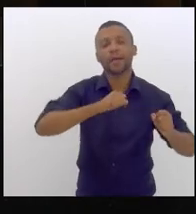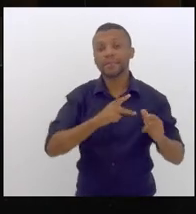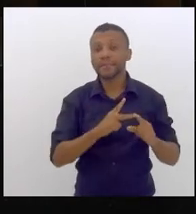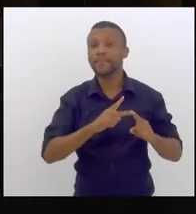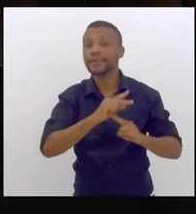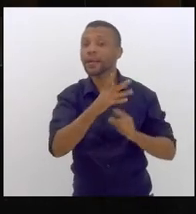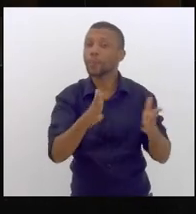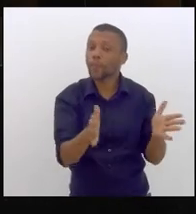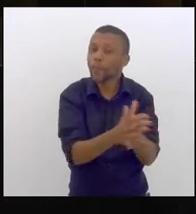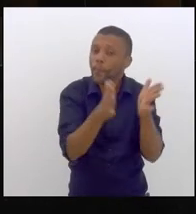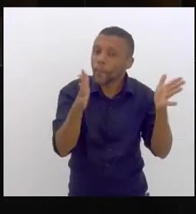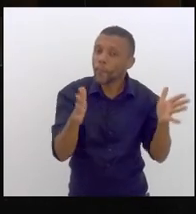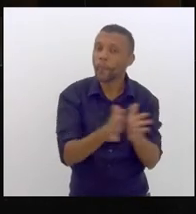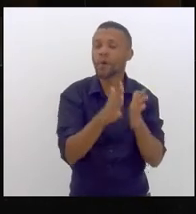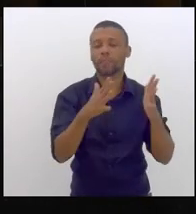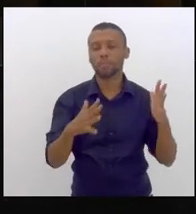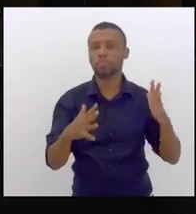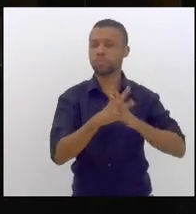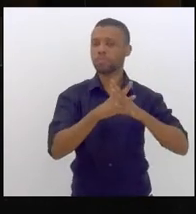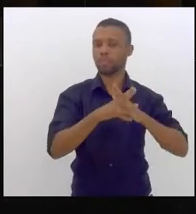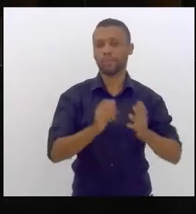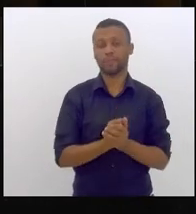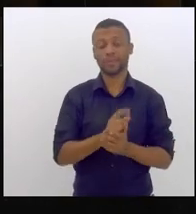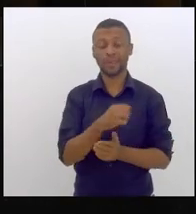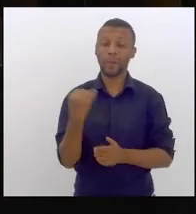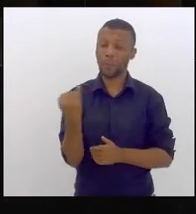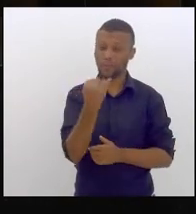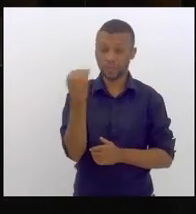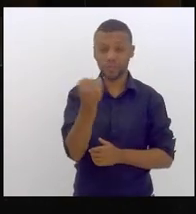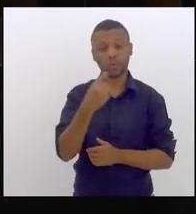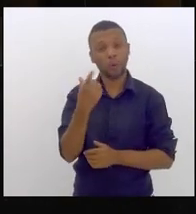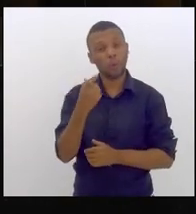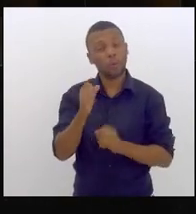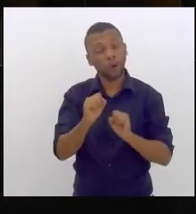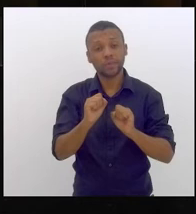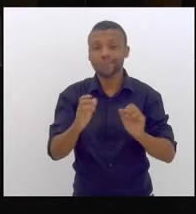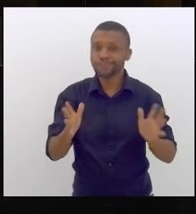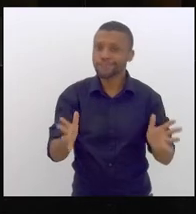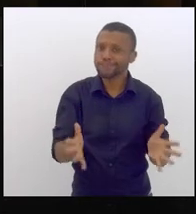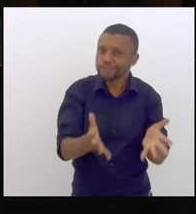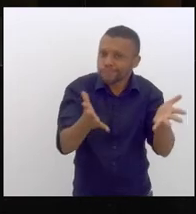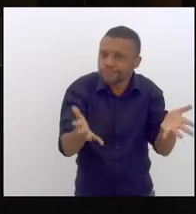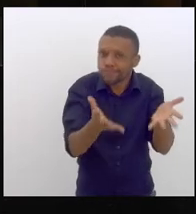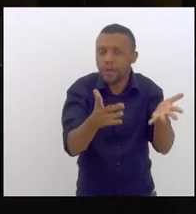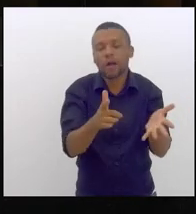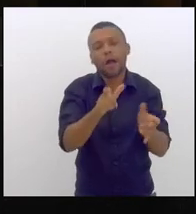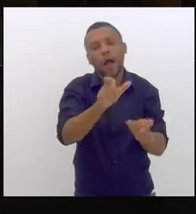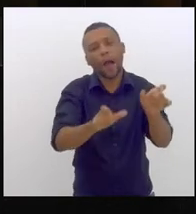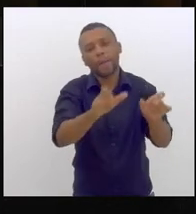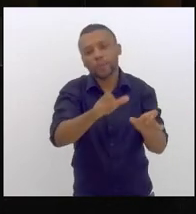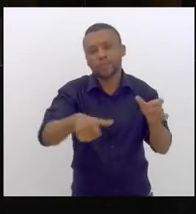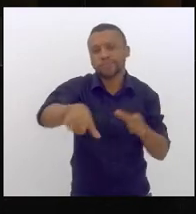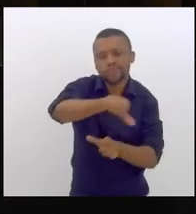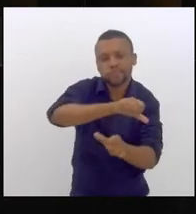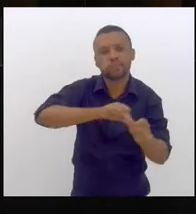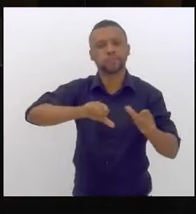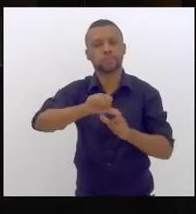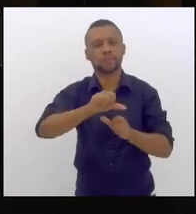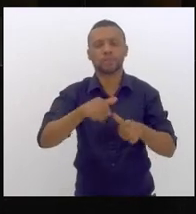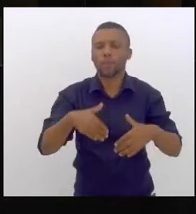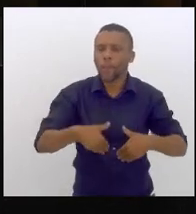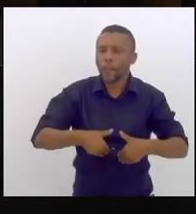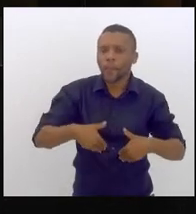que a gente possa tirar o nosso povo da miserabilidade e da fome. A gente olhar o quanto que é